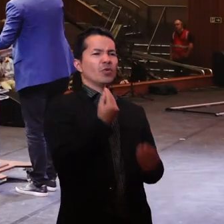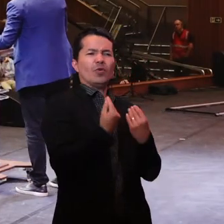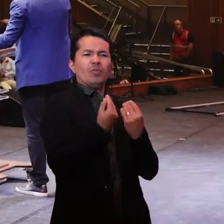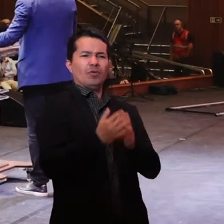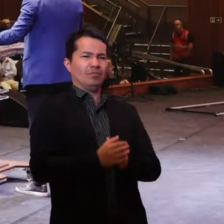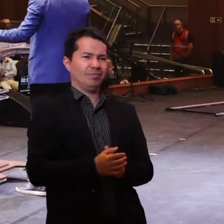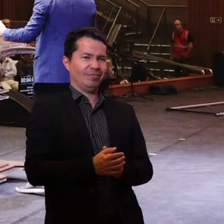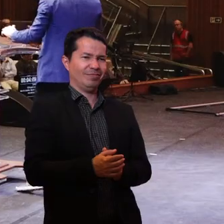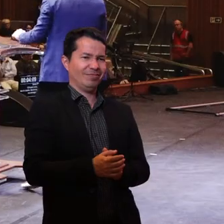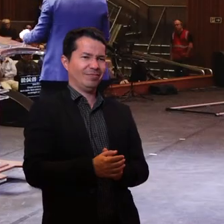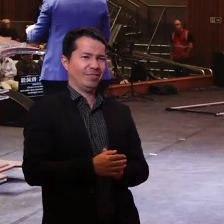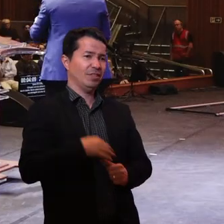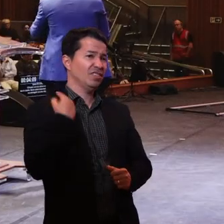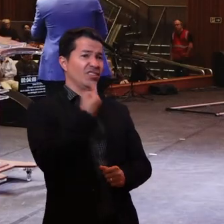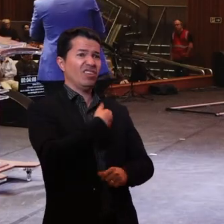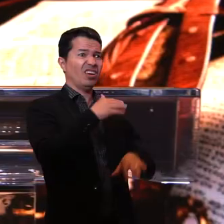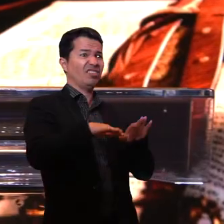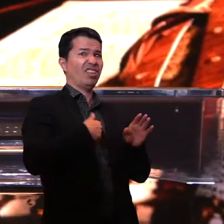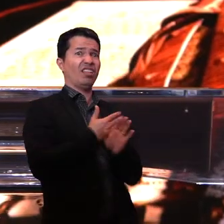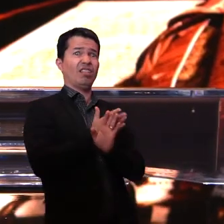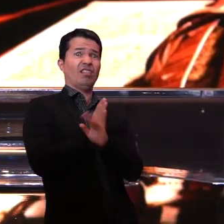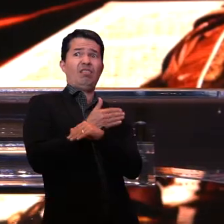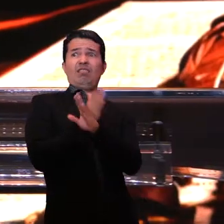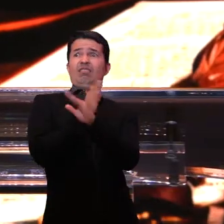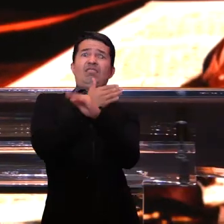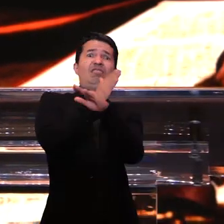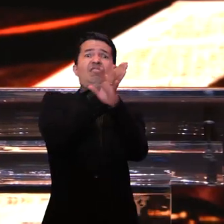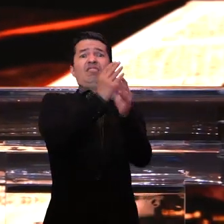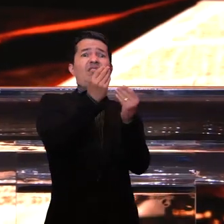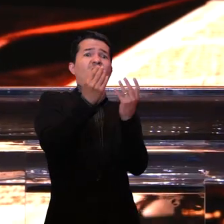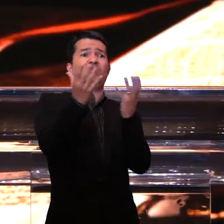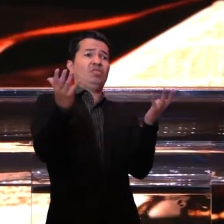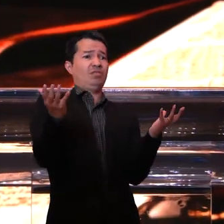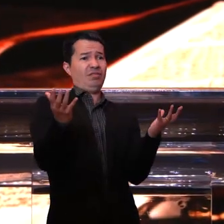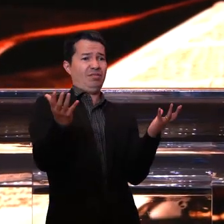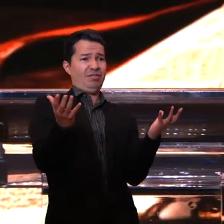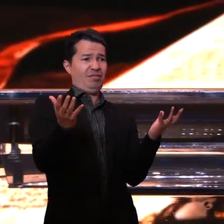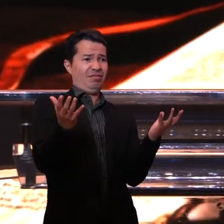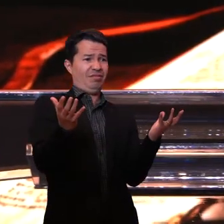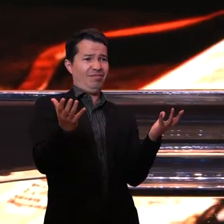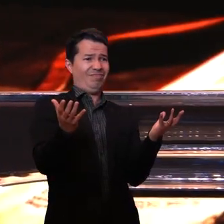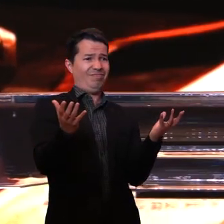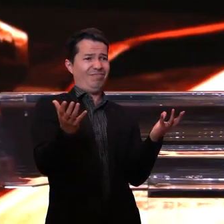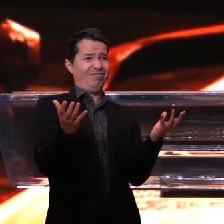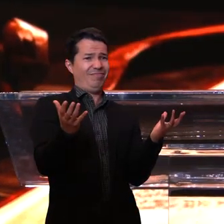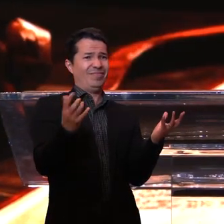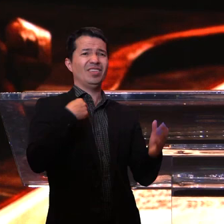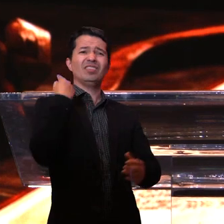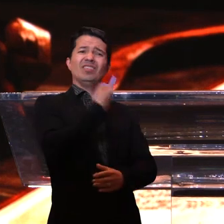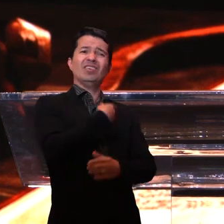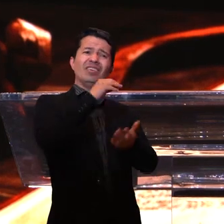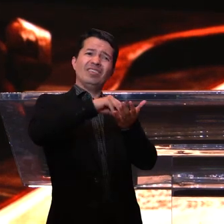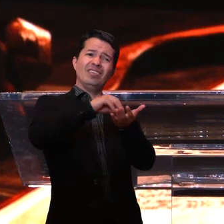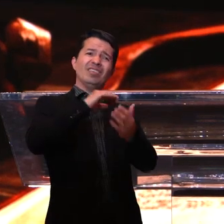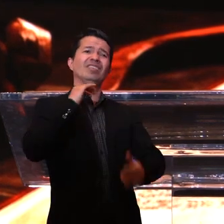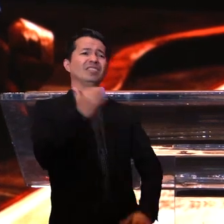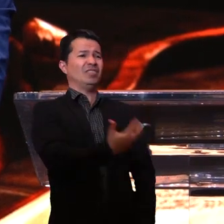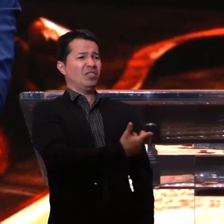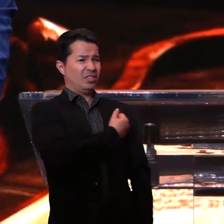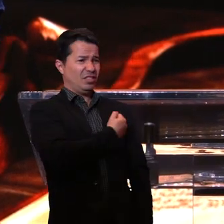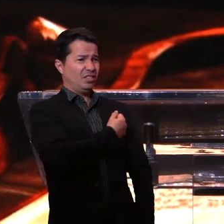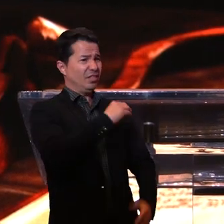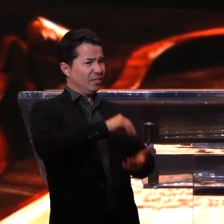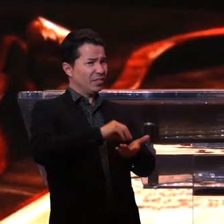Sem a direção do Espírito, essa é a nossa condição. Quando não temos a salvação e a presença de Deus em nós,